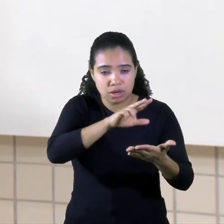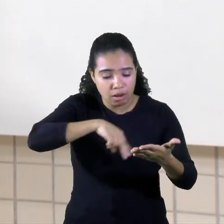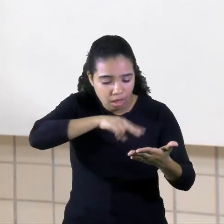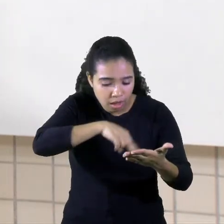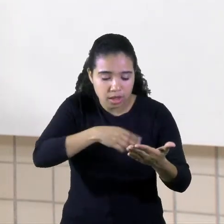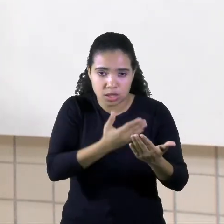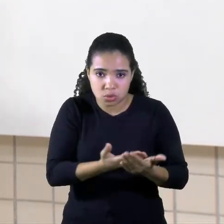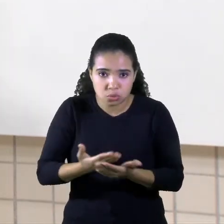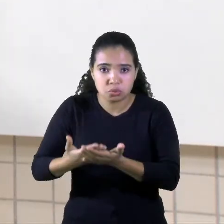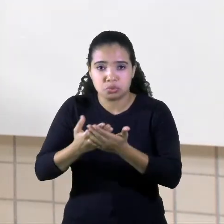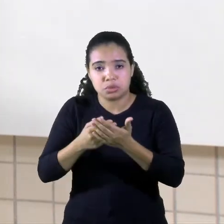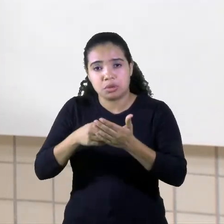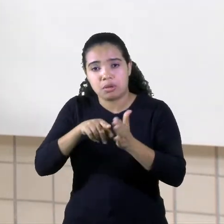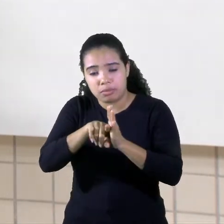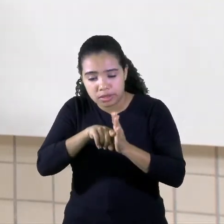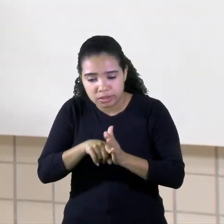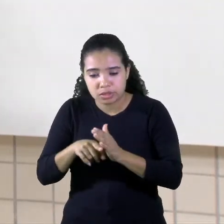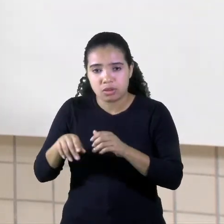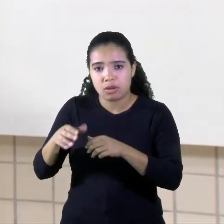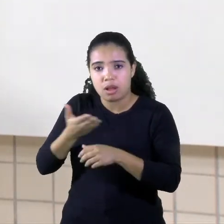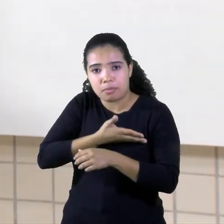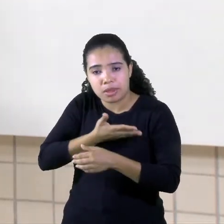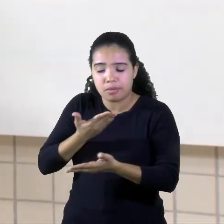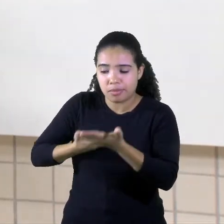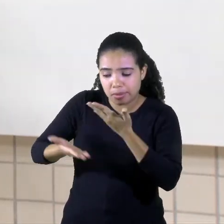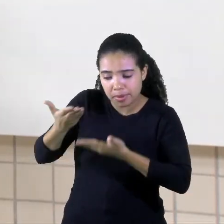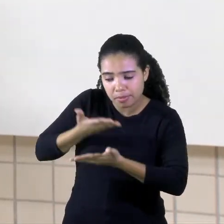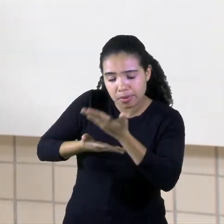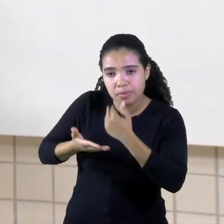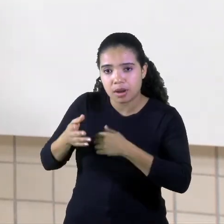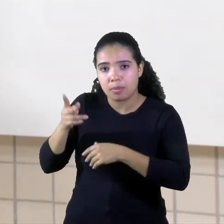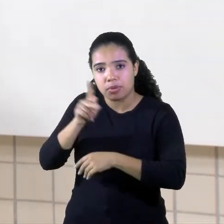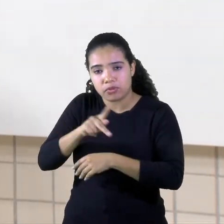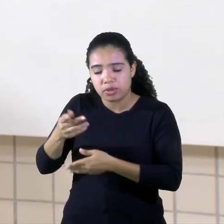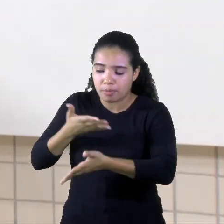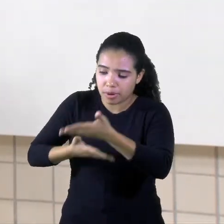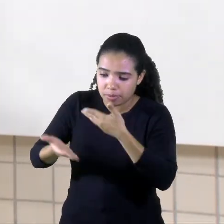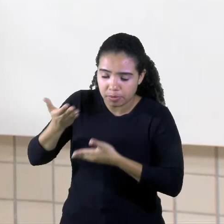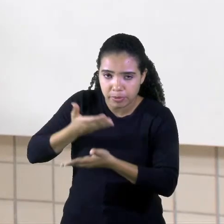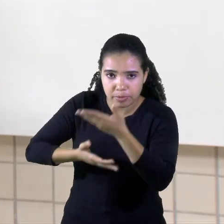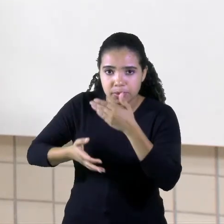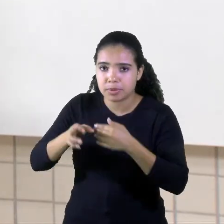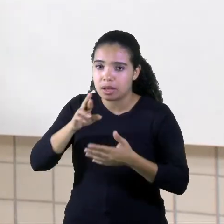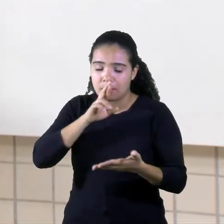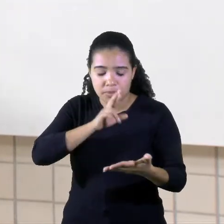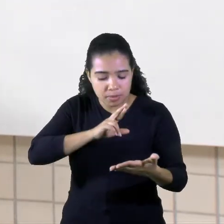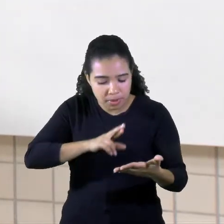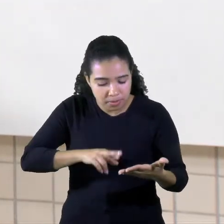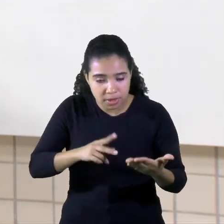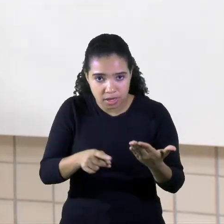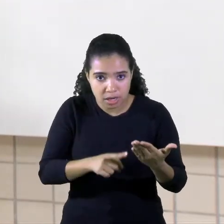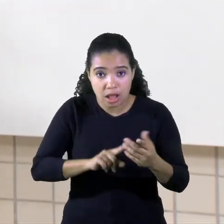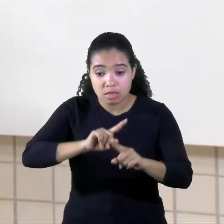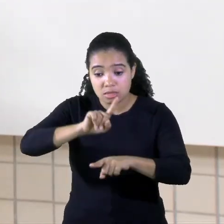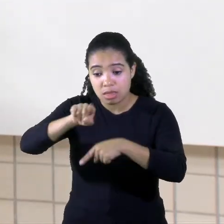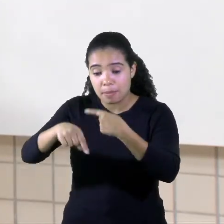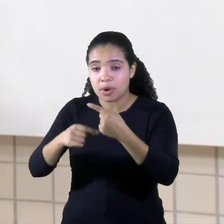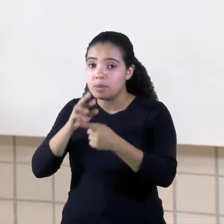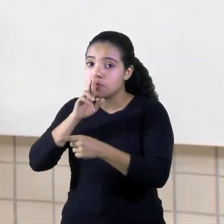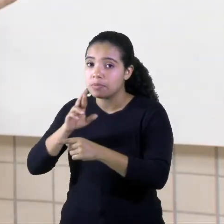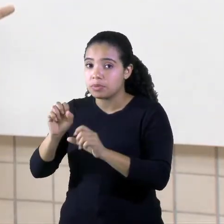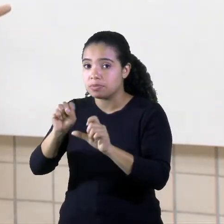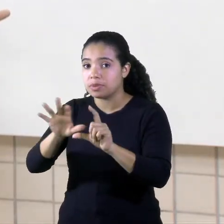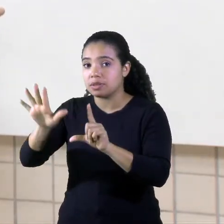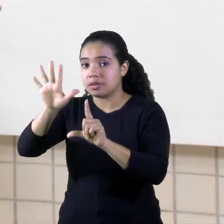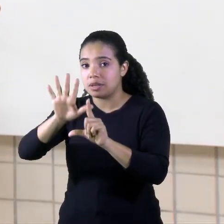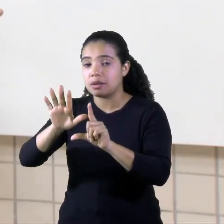estude, pesquise, converse com seus colegas, converse com seus professores, responda no seu caderno e depois